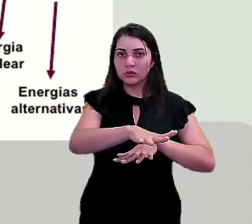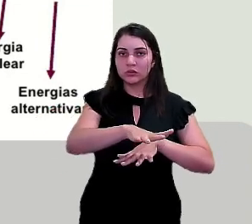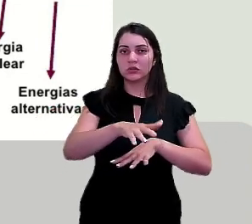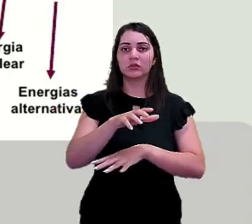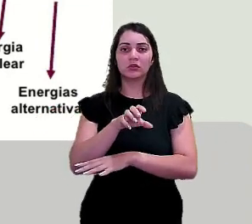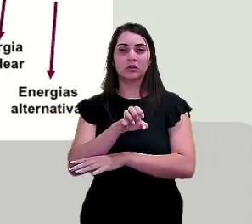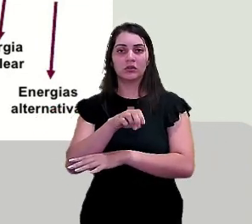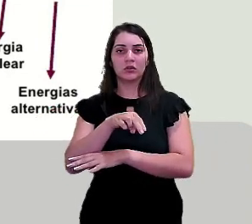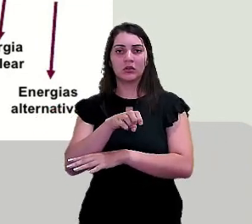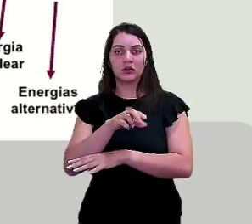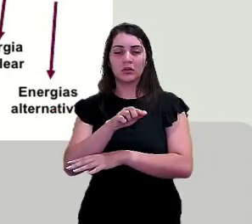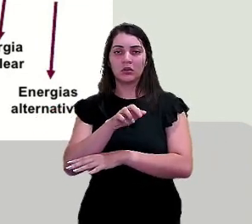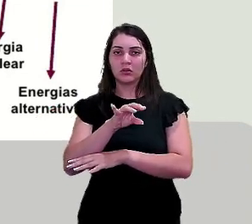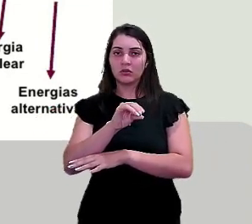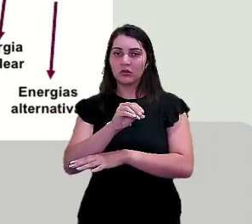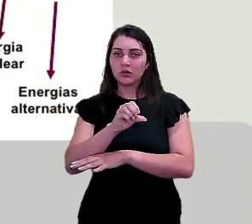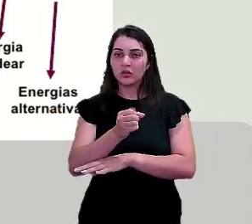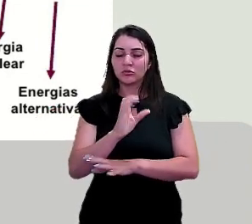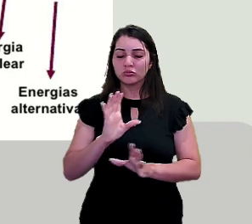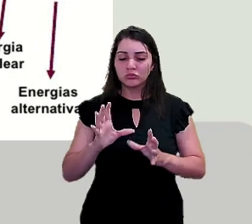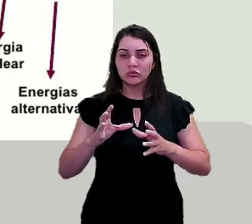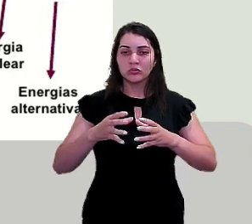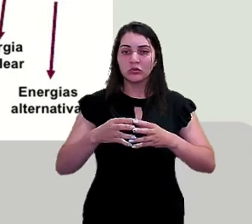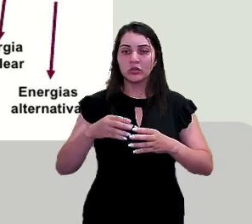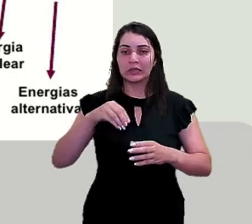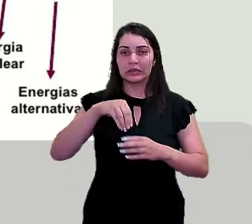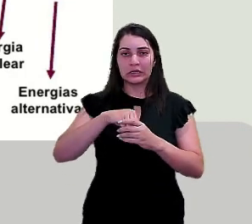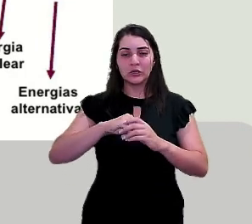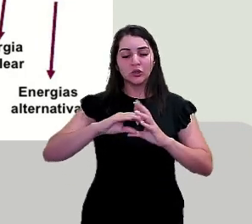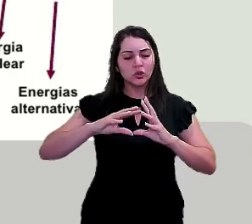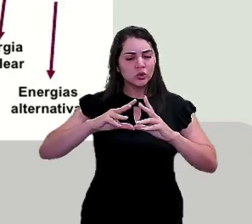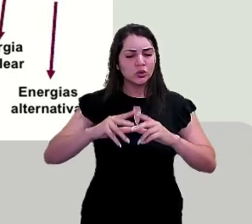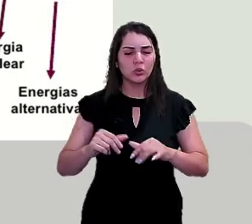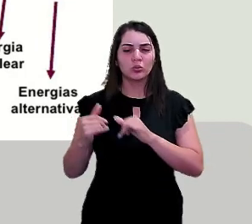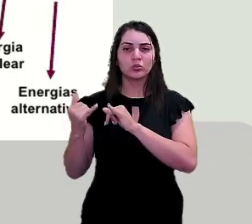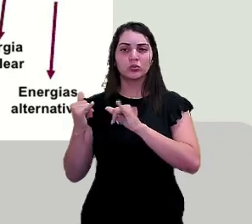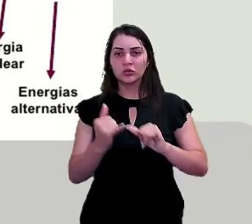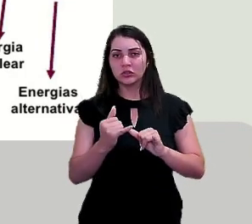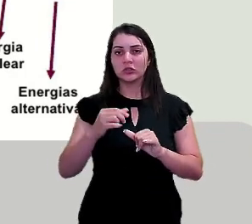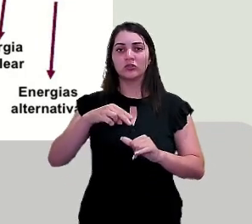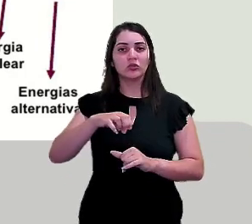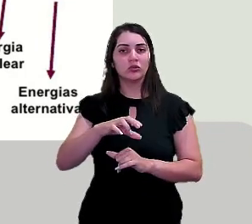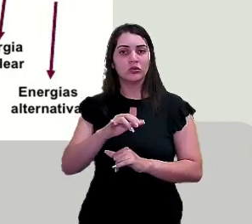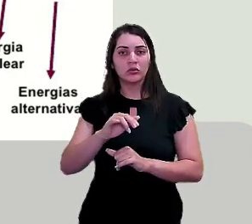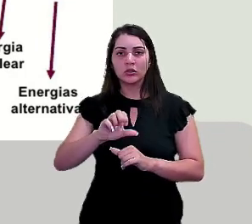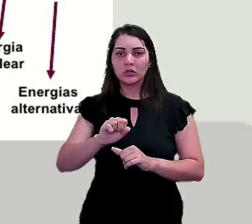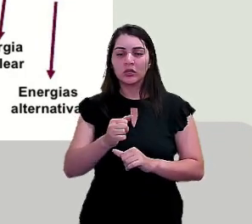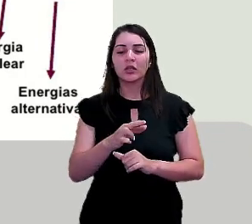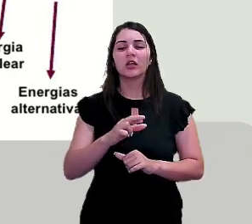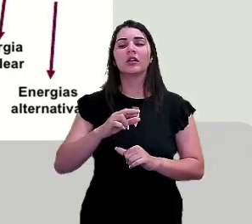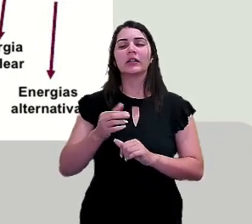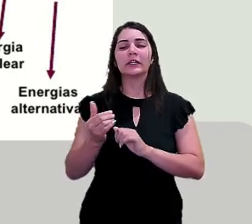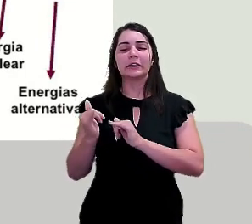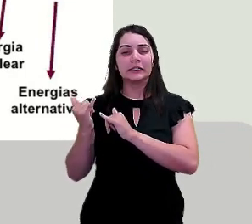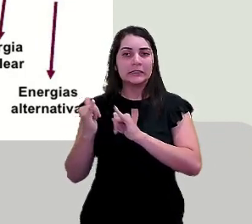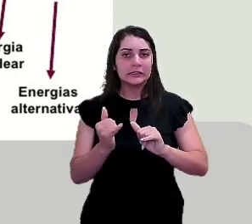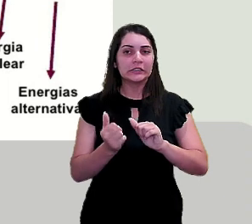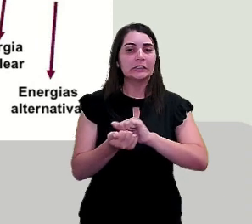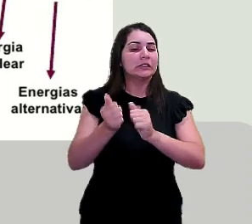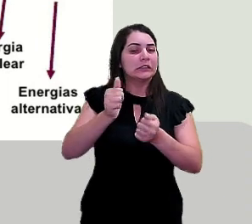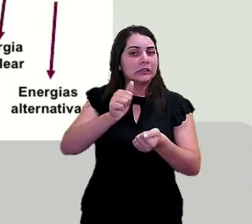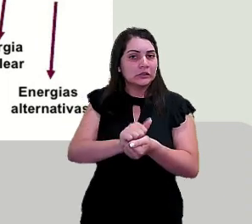englobam qualquer fonte de energia. Combustíveis fósseis, energia nuclear, energias alternativas, tá